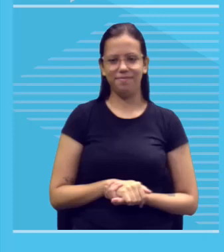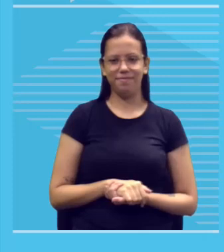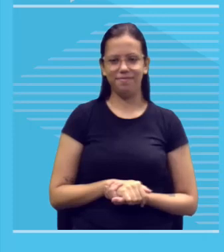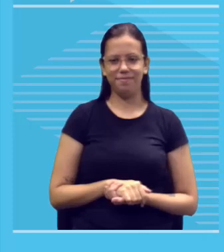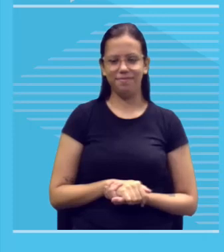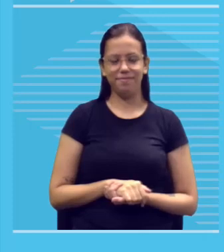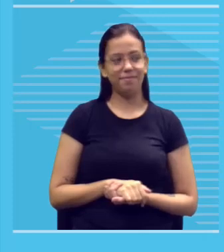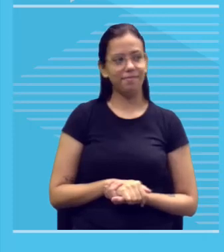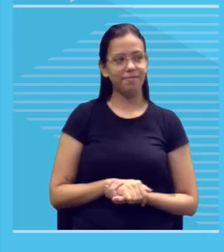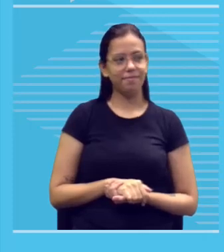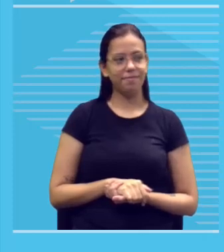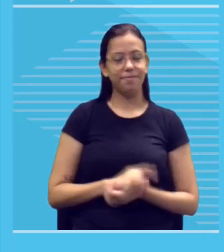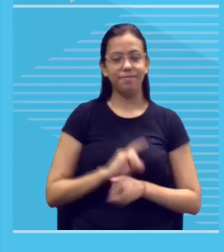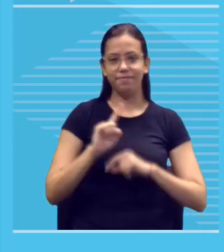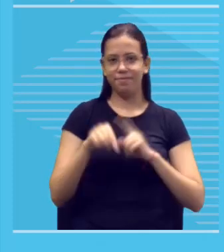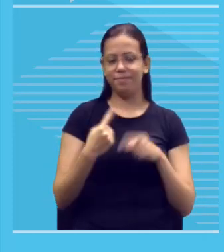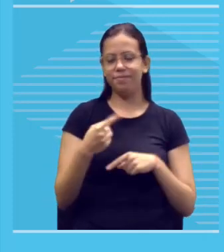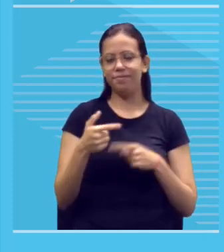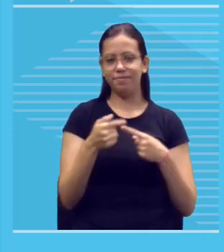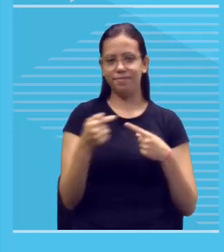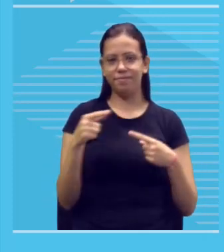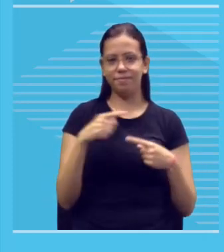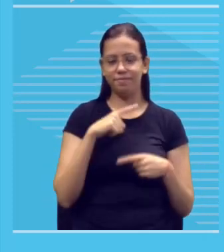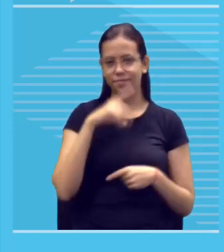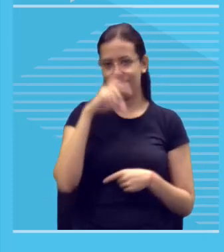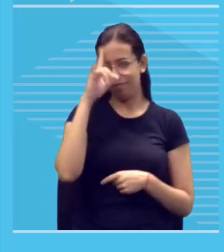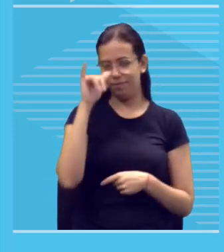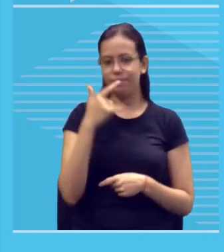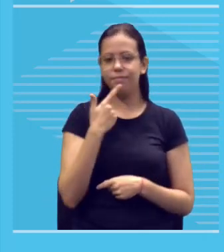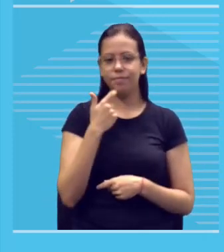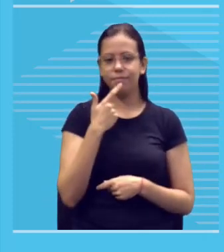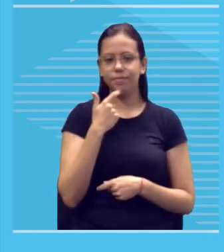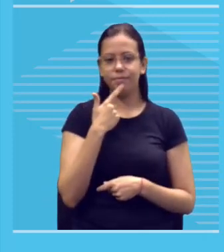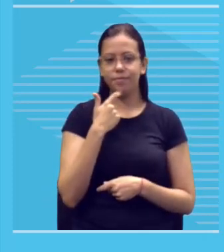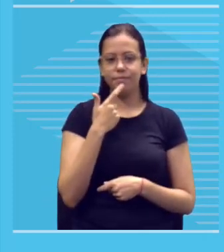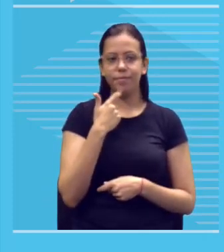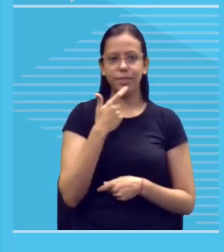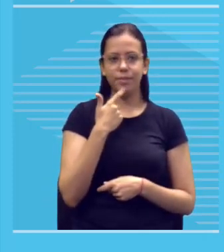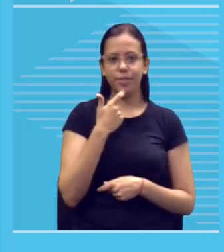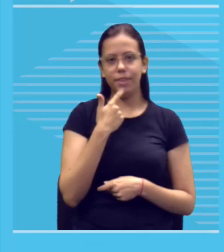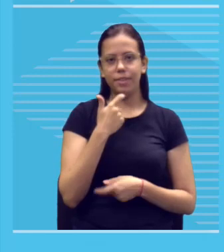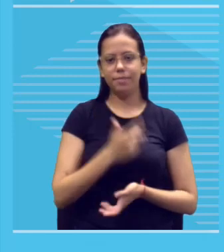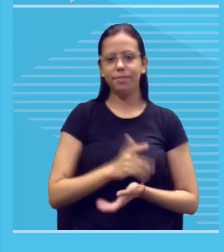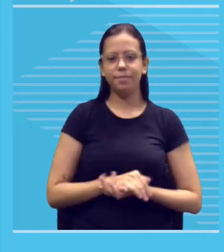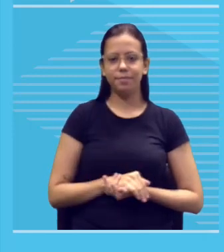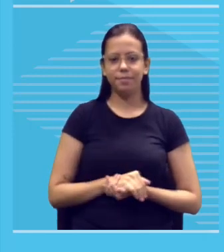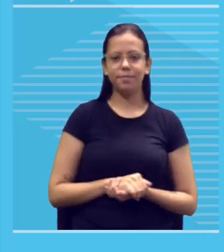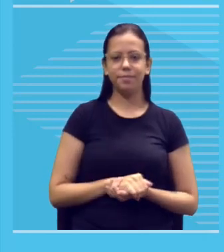Na próxima quarta é feriado de novo produção me arranja uma canetinha aí ou